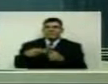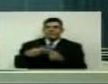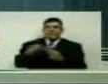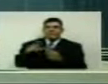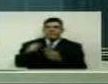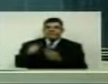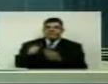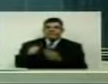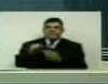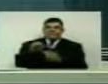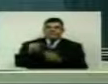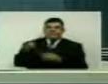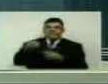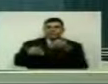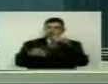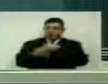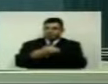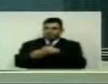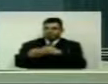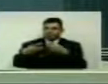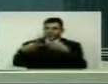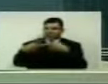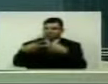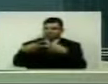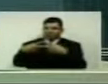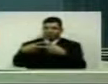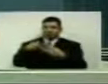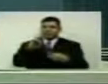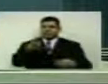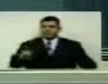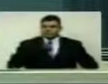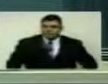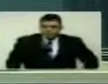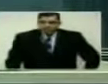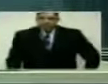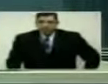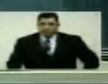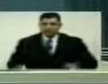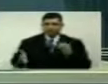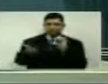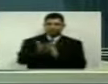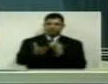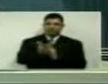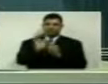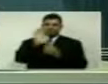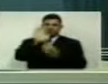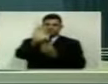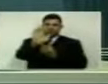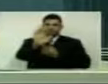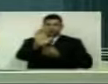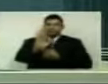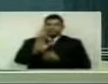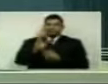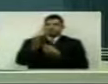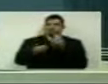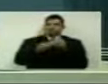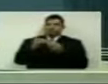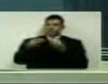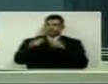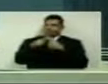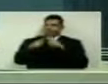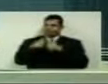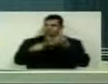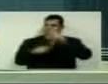crime organizado só entra na administração pública se houver falta de transparência e, como